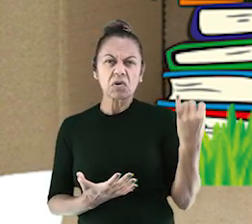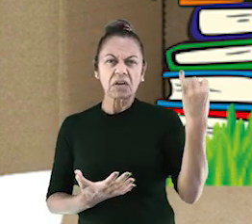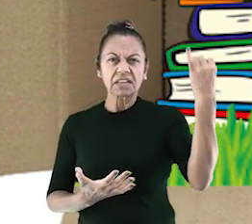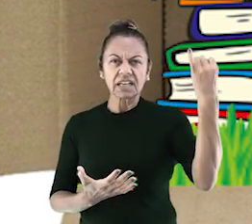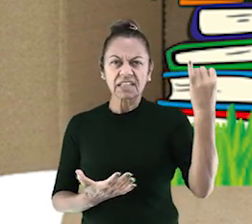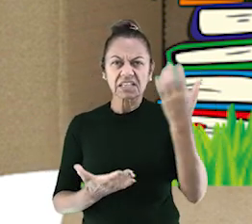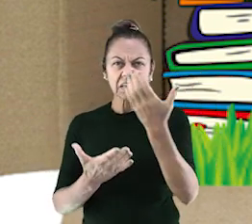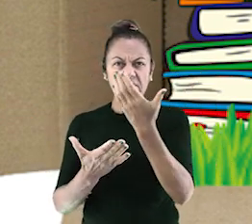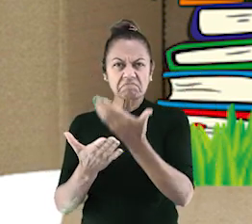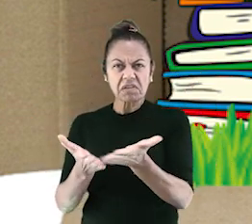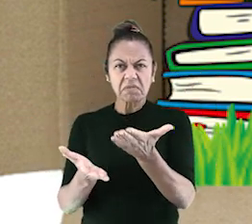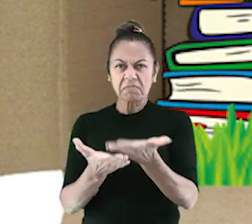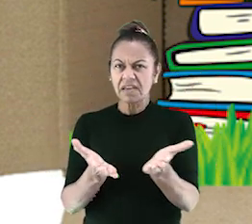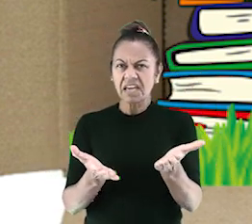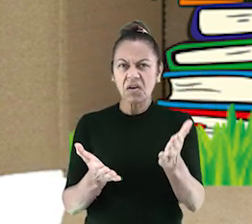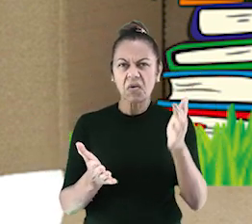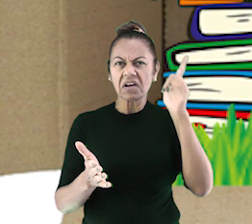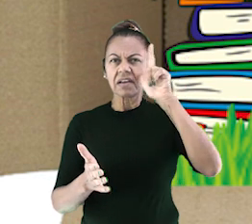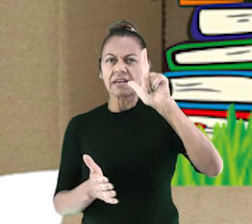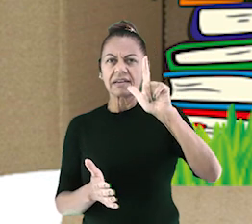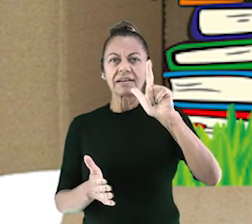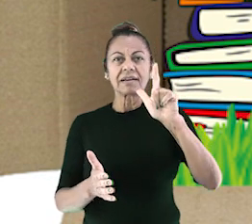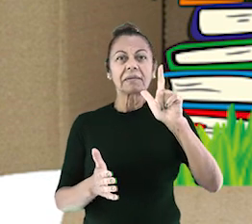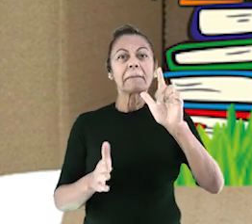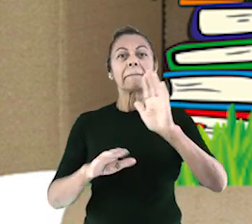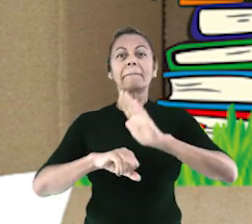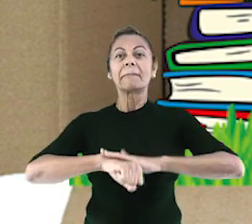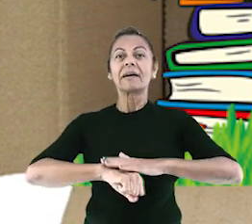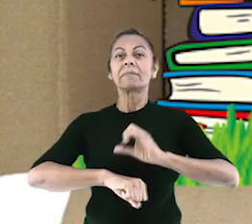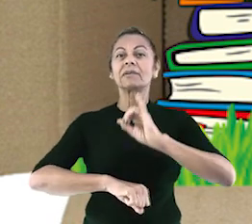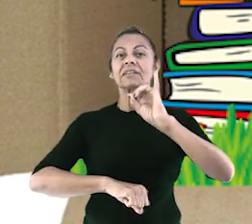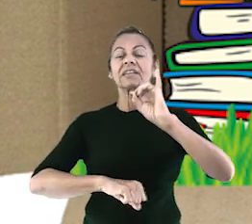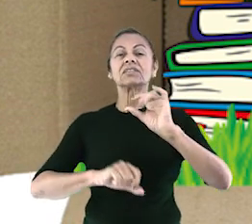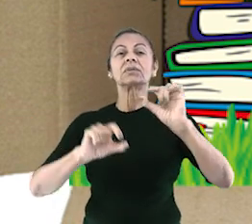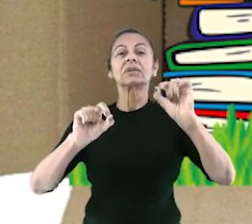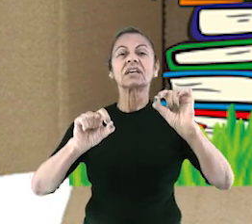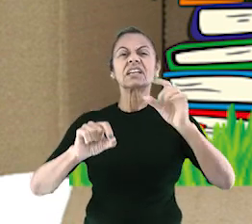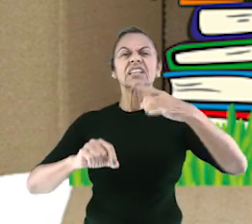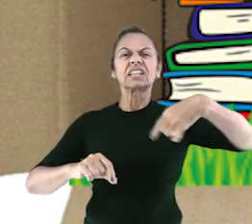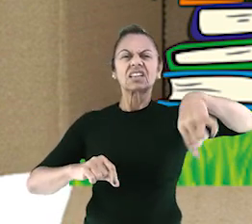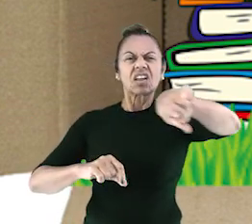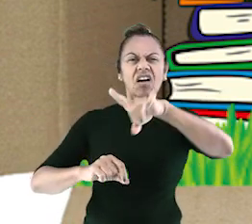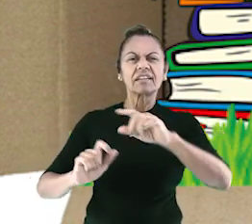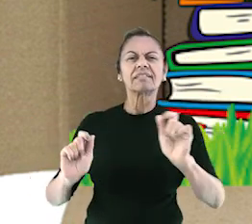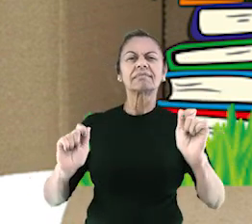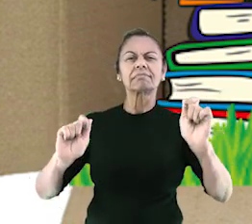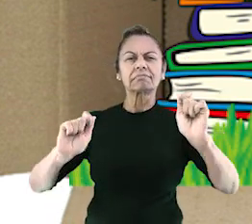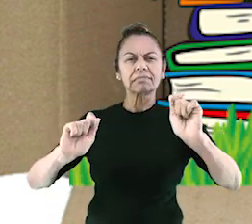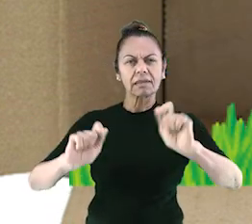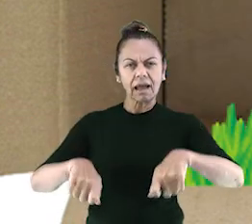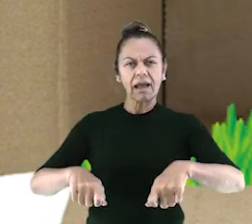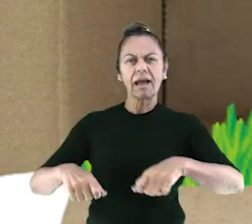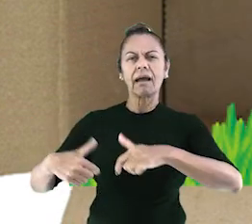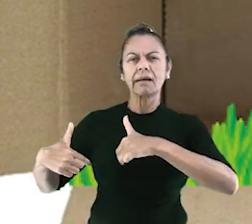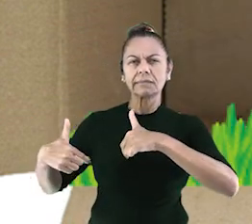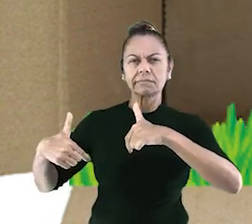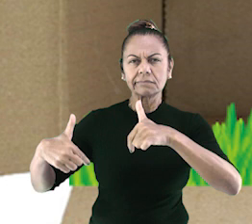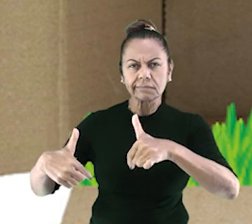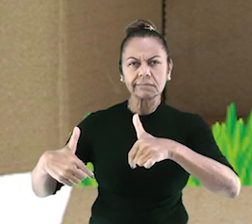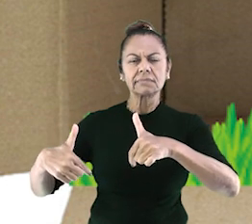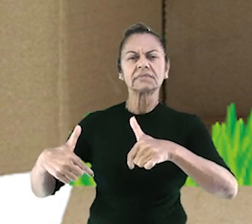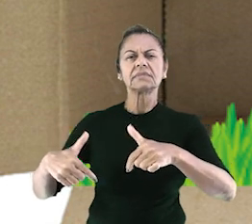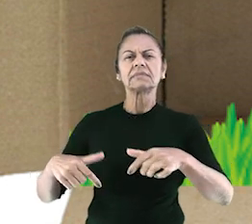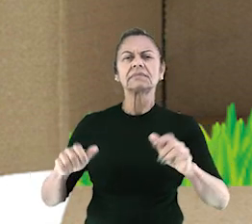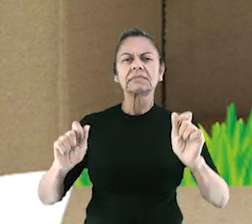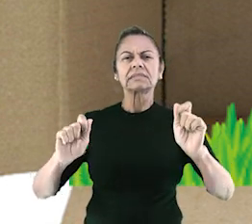ou ganhar, mas sim do acreditar que podemos realizar, ou seja, que